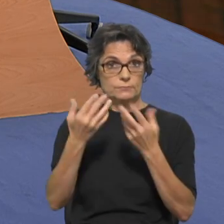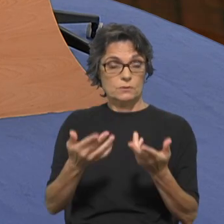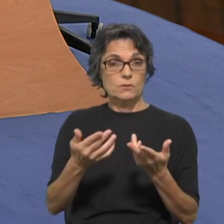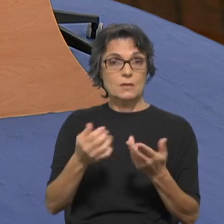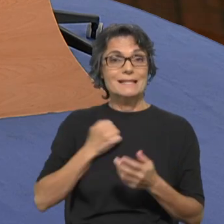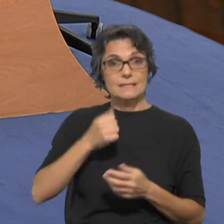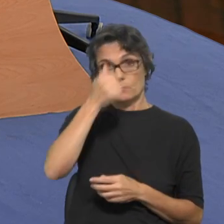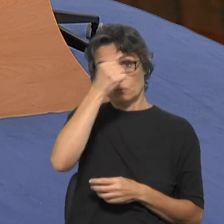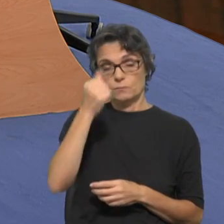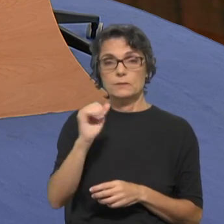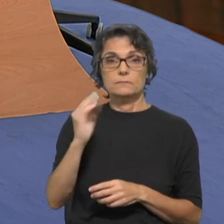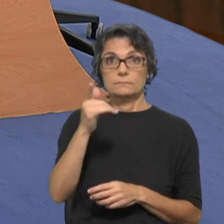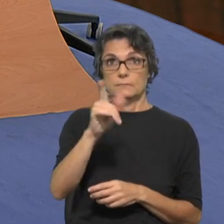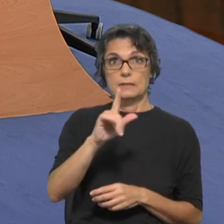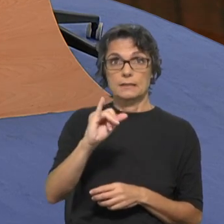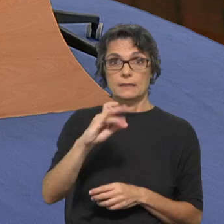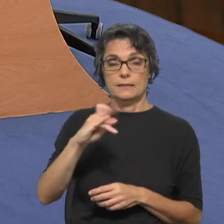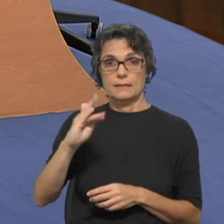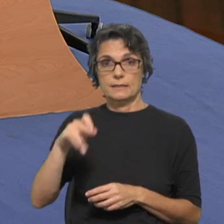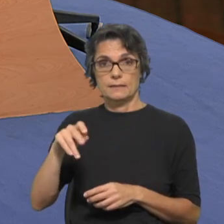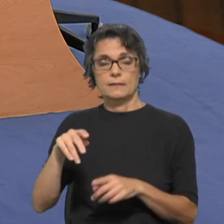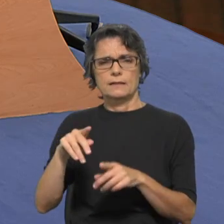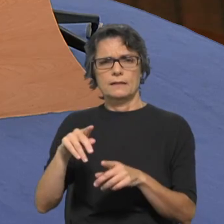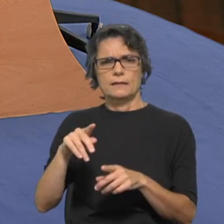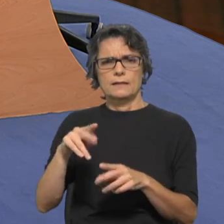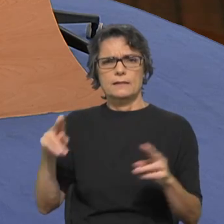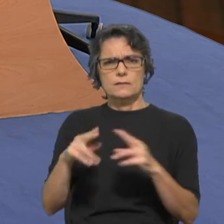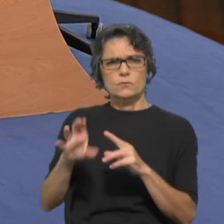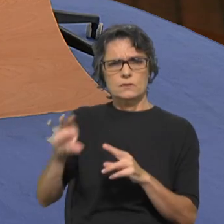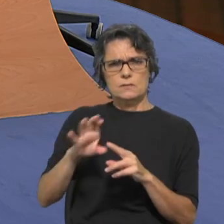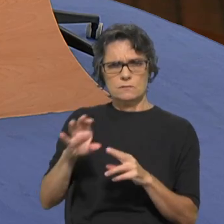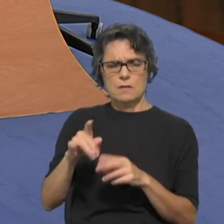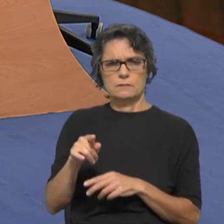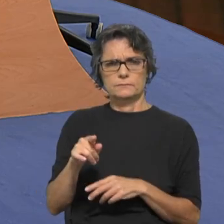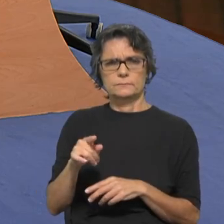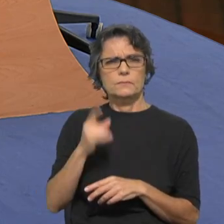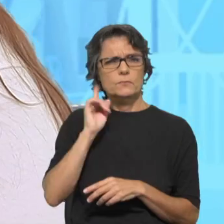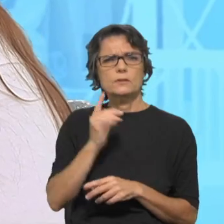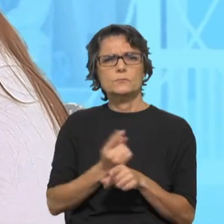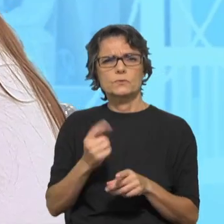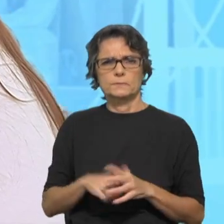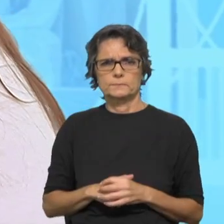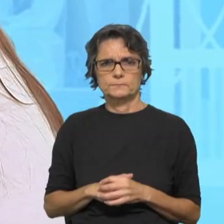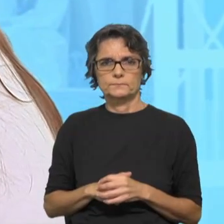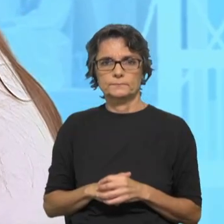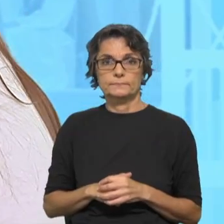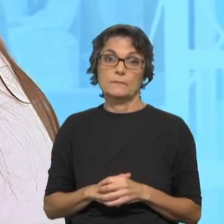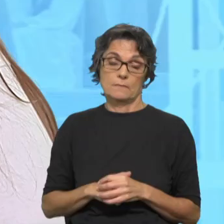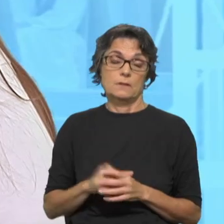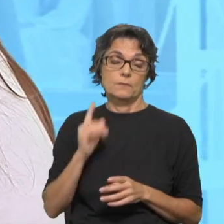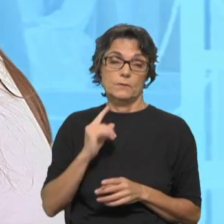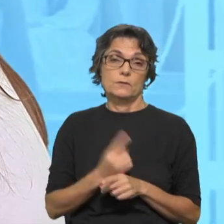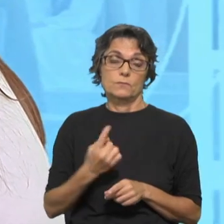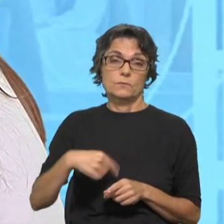Primeiro, Liliana, porque é que é importante este Encontro Nacional? Eu acho que para nós termos noção da dimensão